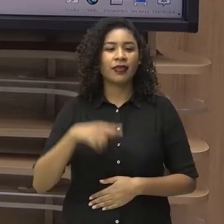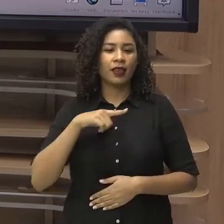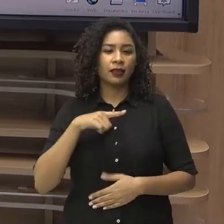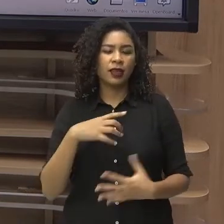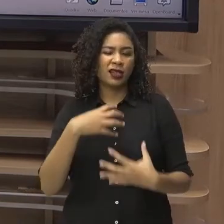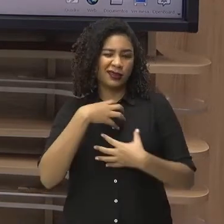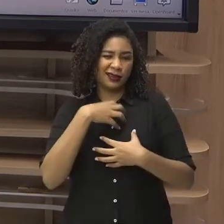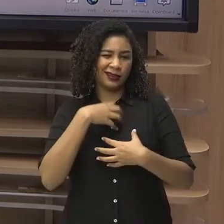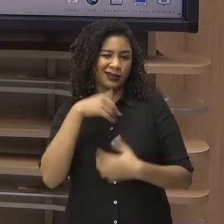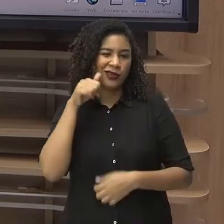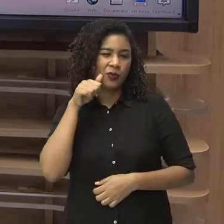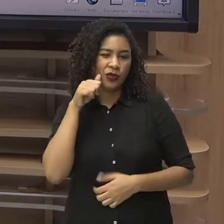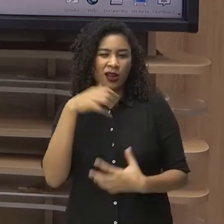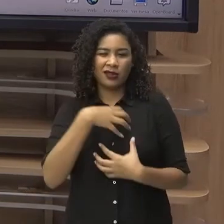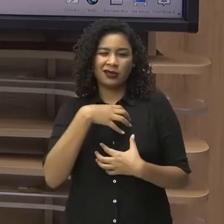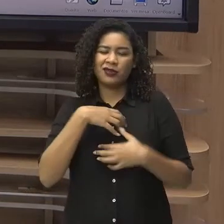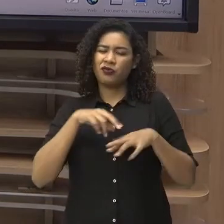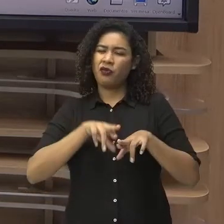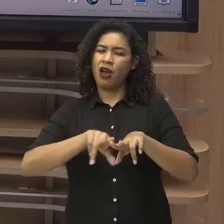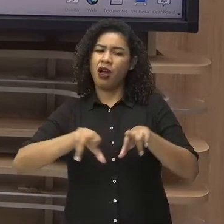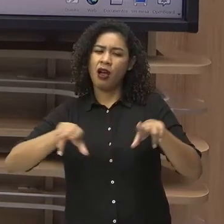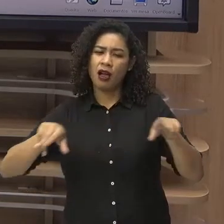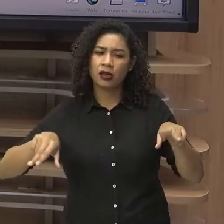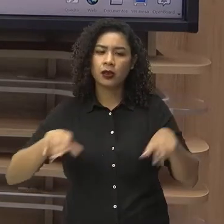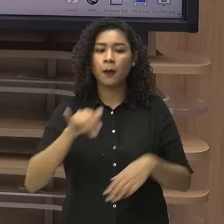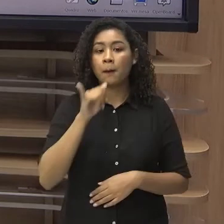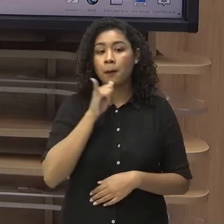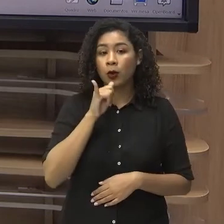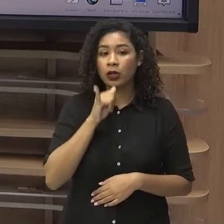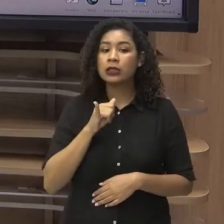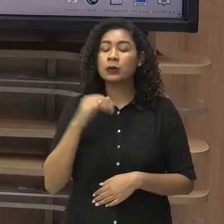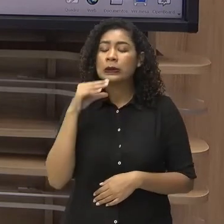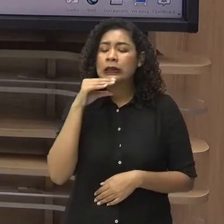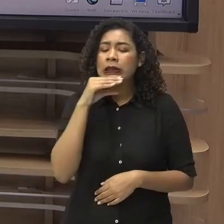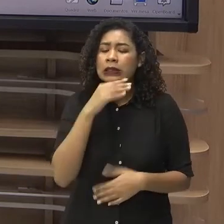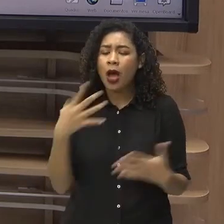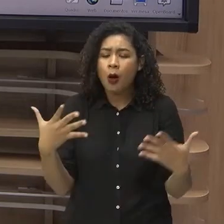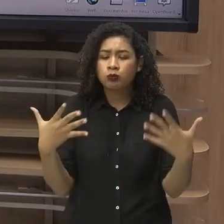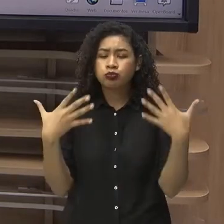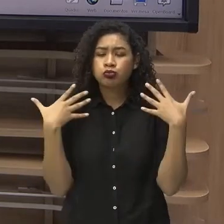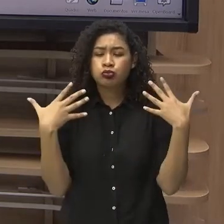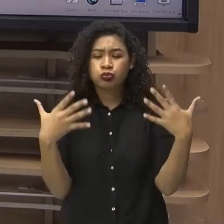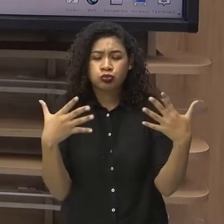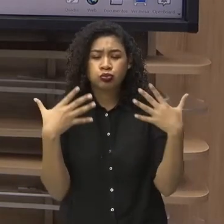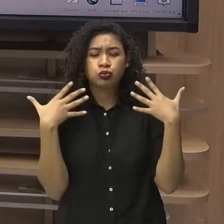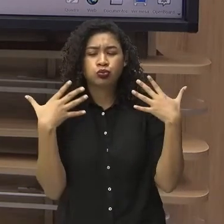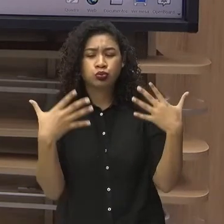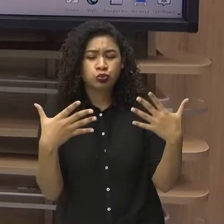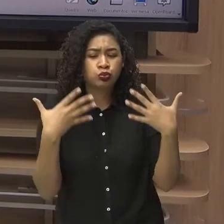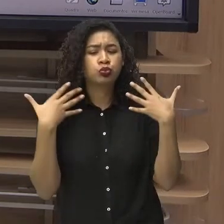vários sintomas ali para a mulher, né? Como ondas de calor, né? A mulher fica mais